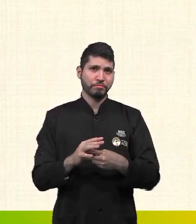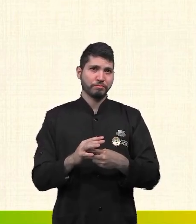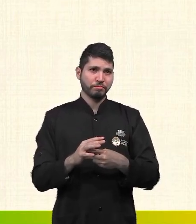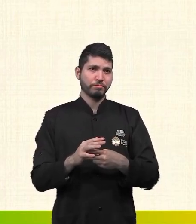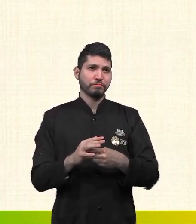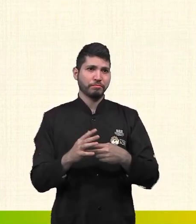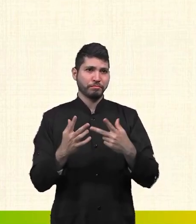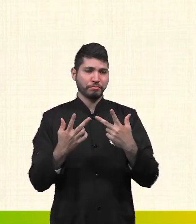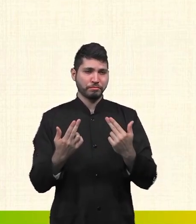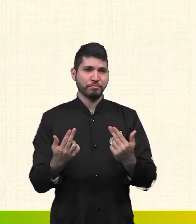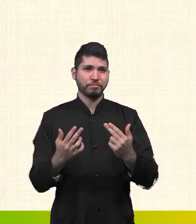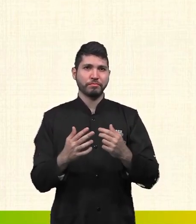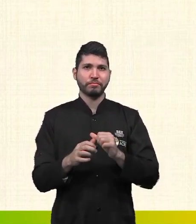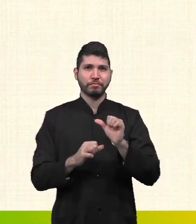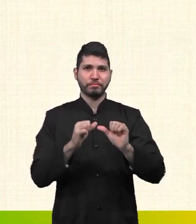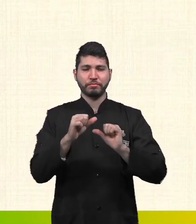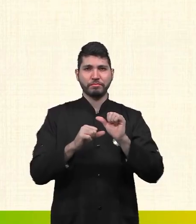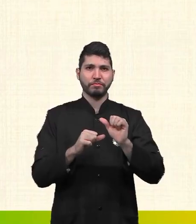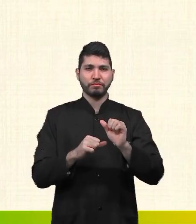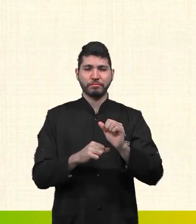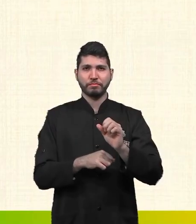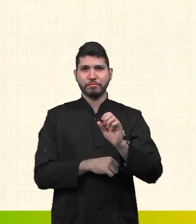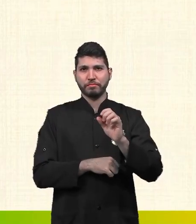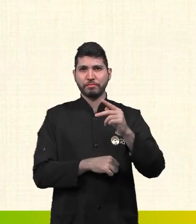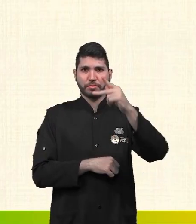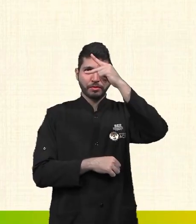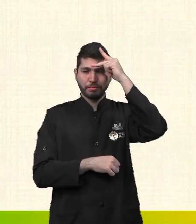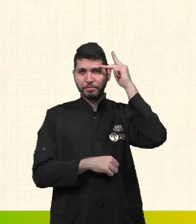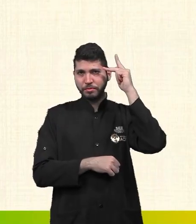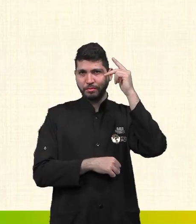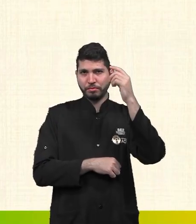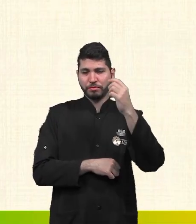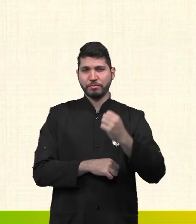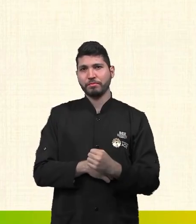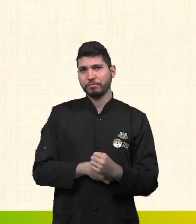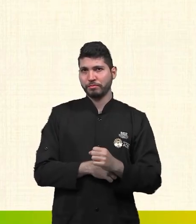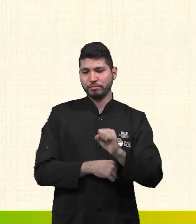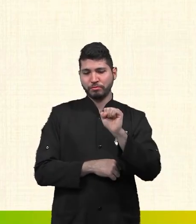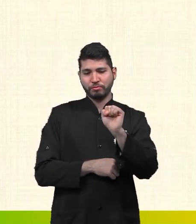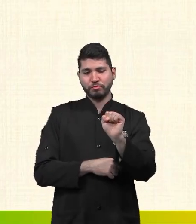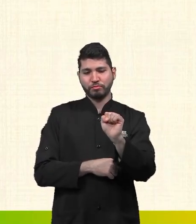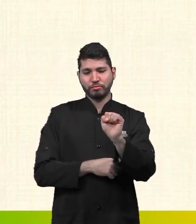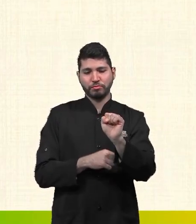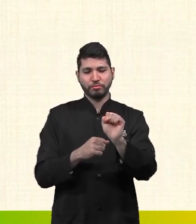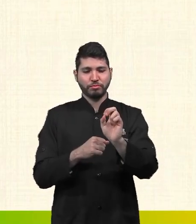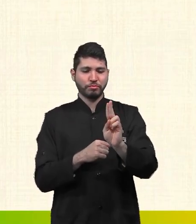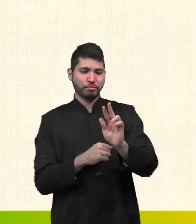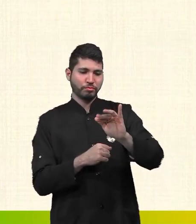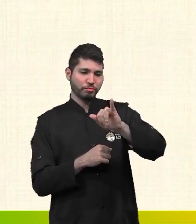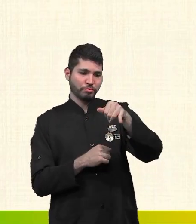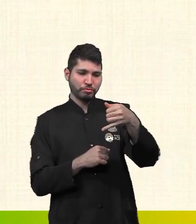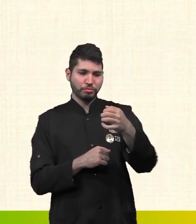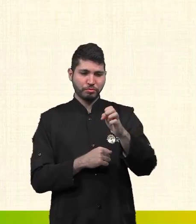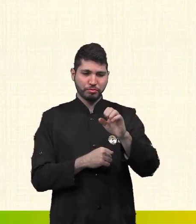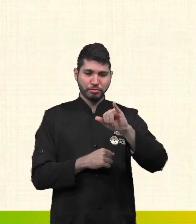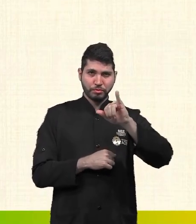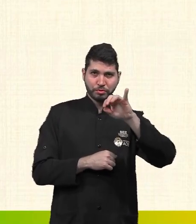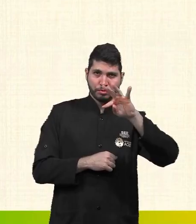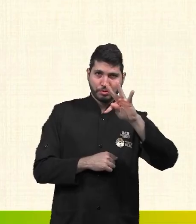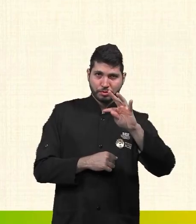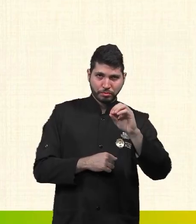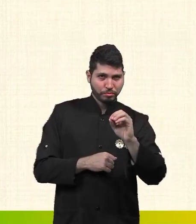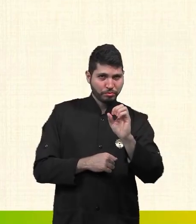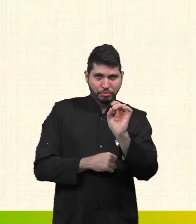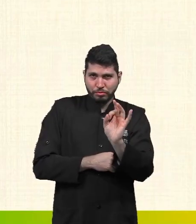pessoa, ou seja, o sujeito da frase. Na número 1 nós temos I can cook very well. Eu posso